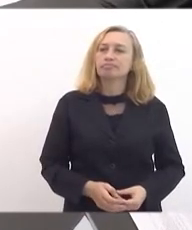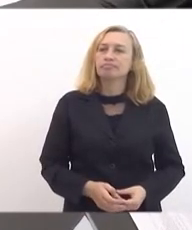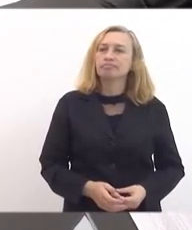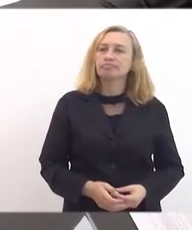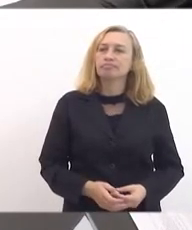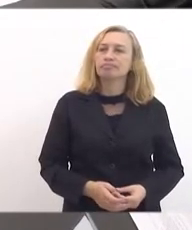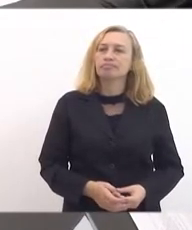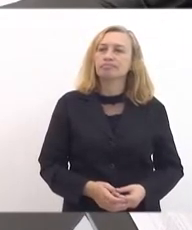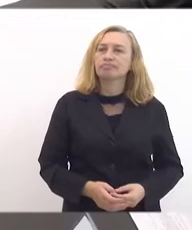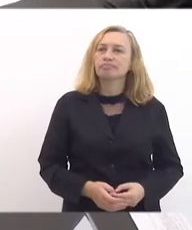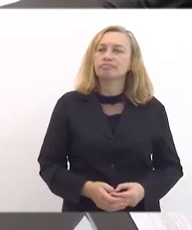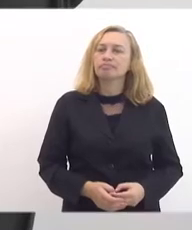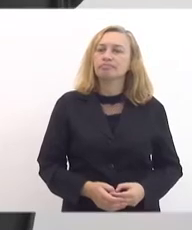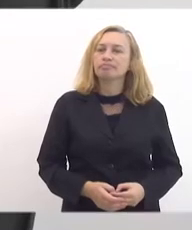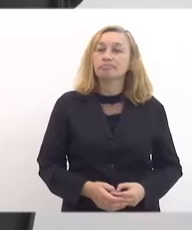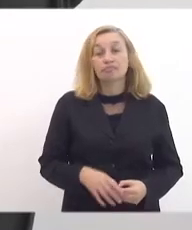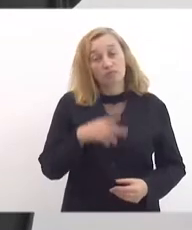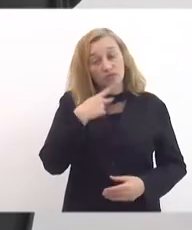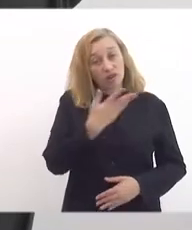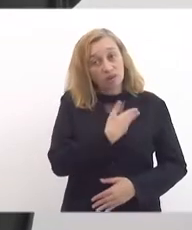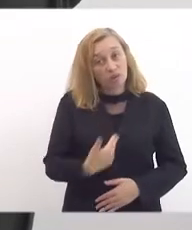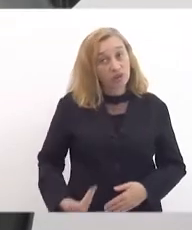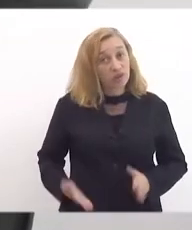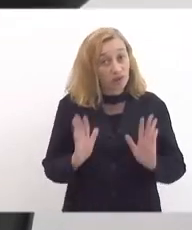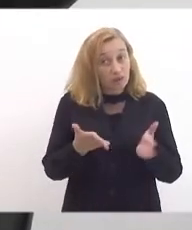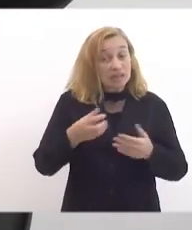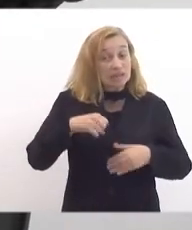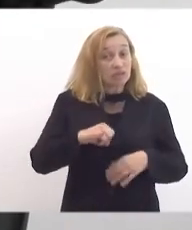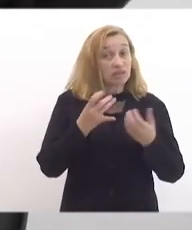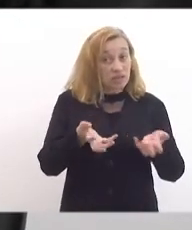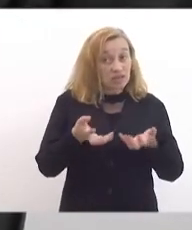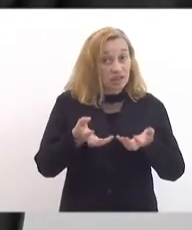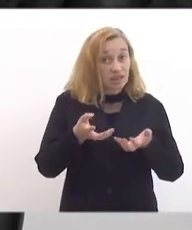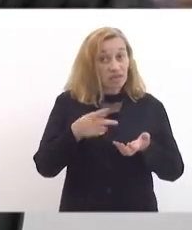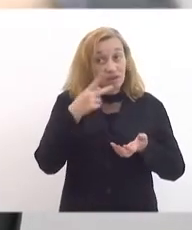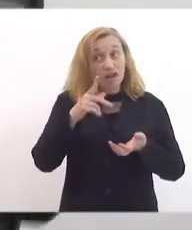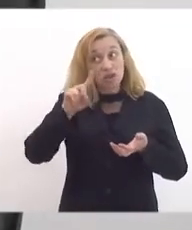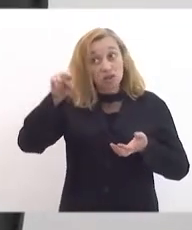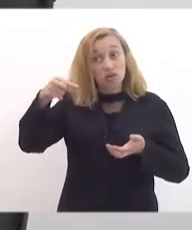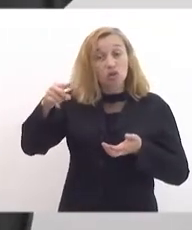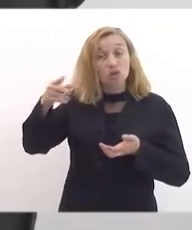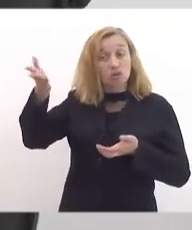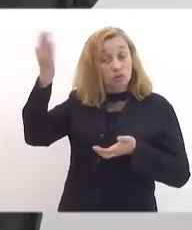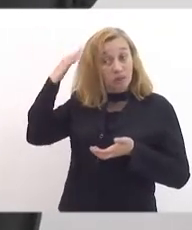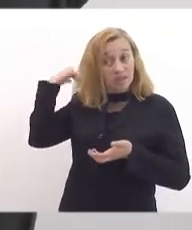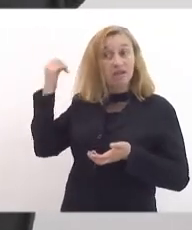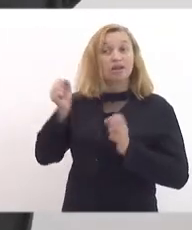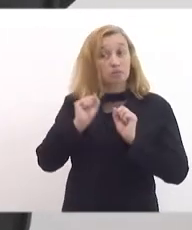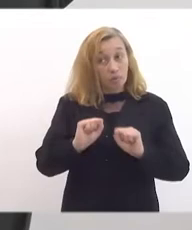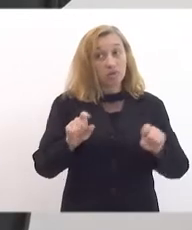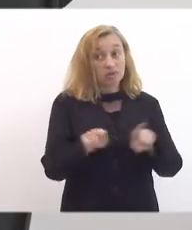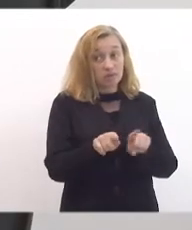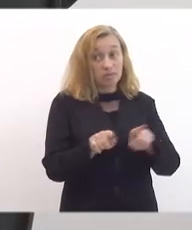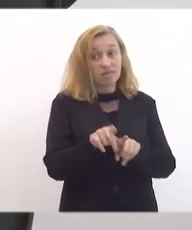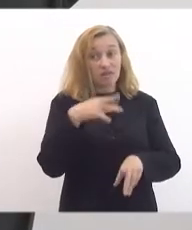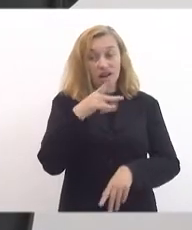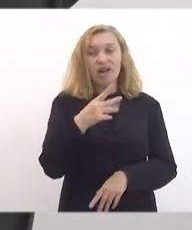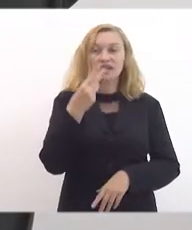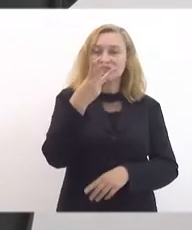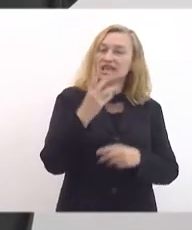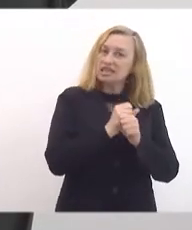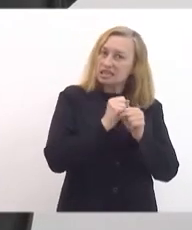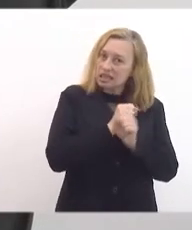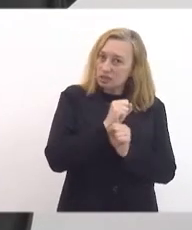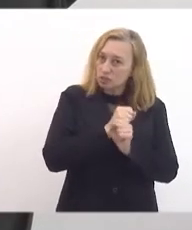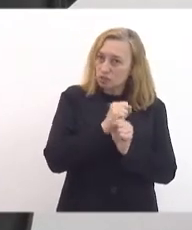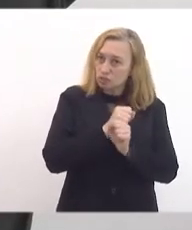falando do deste governo porque se eu quiser eu estendo a mesma conversa com os outros passado três